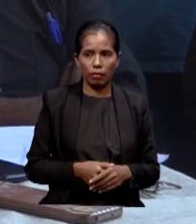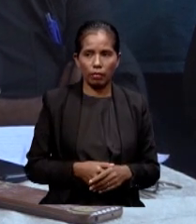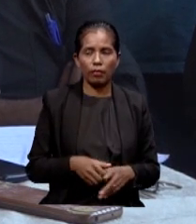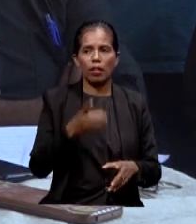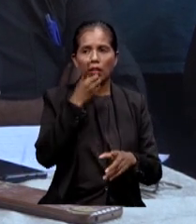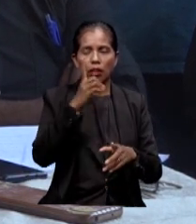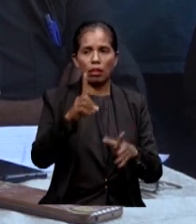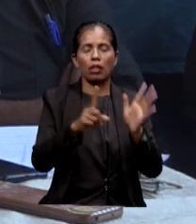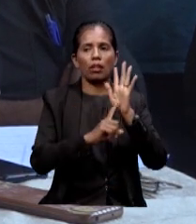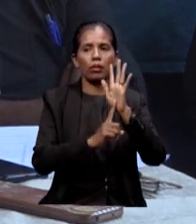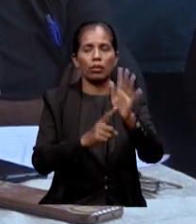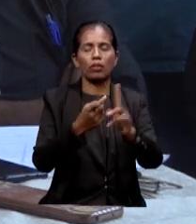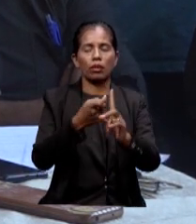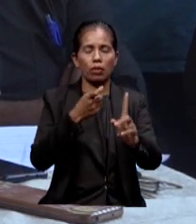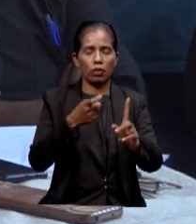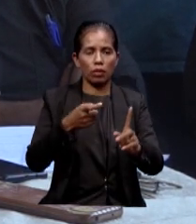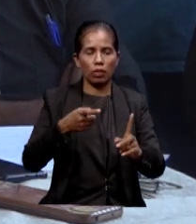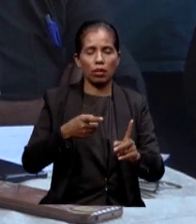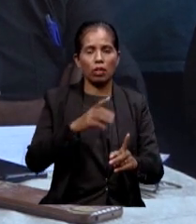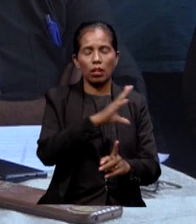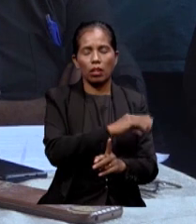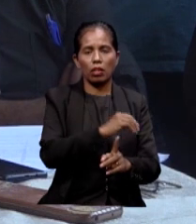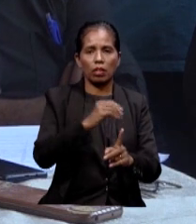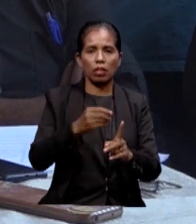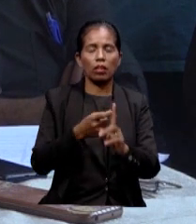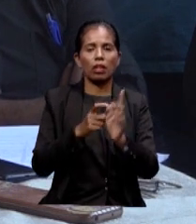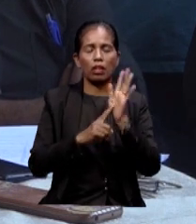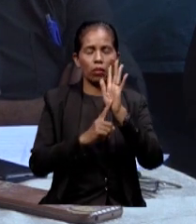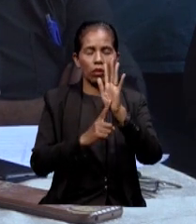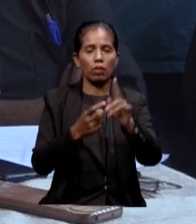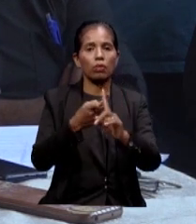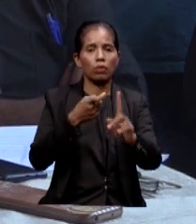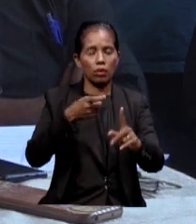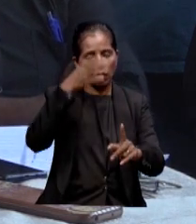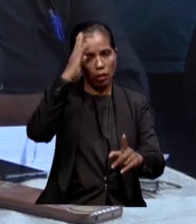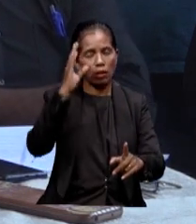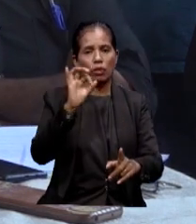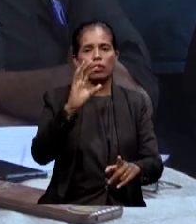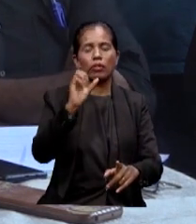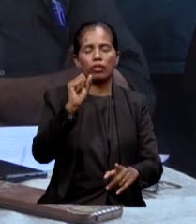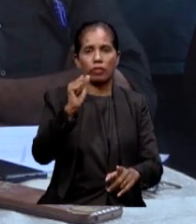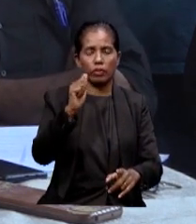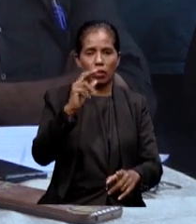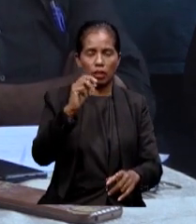Declaração lebe hato husu senhor Francisco da Silva lar levante no latuir condições